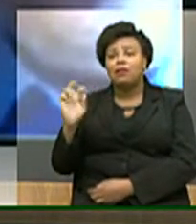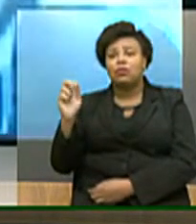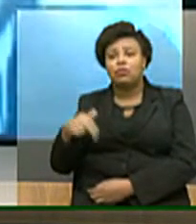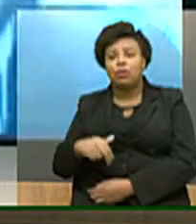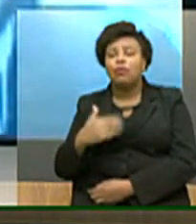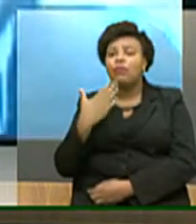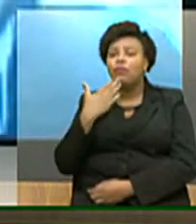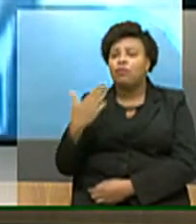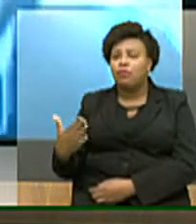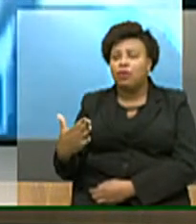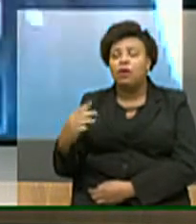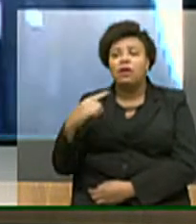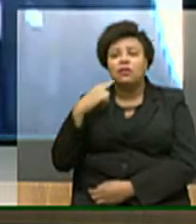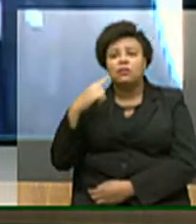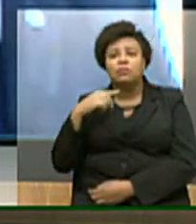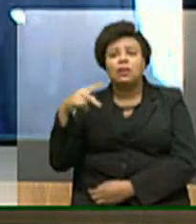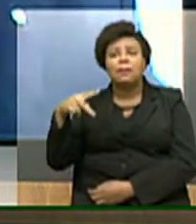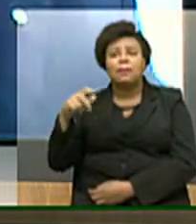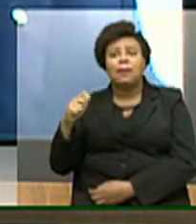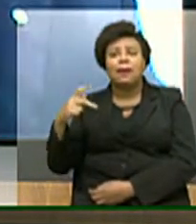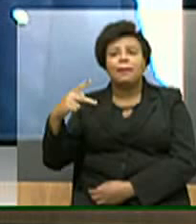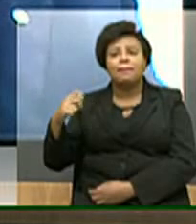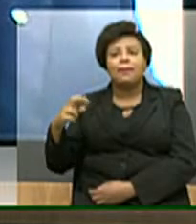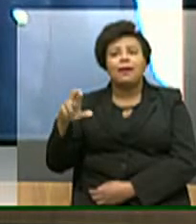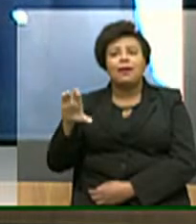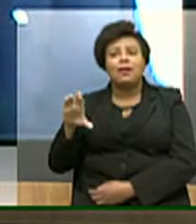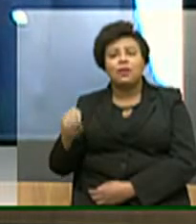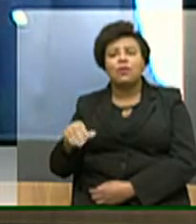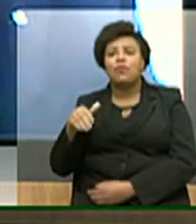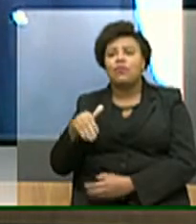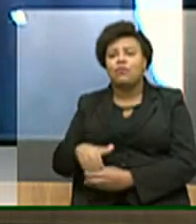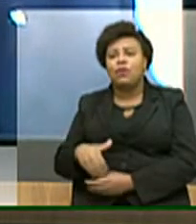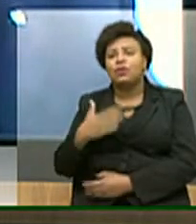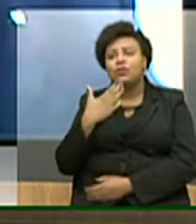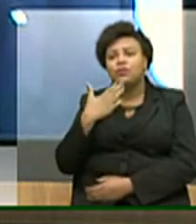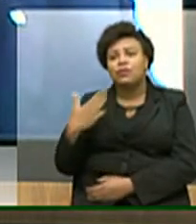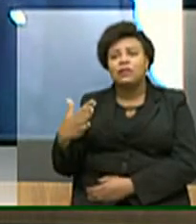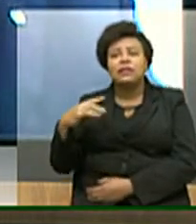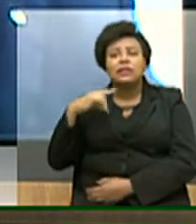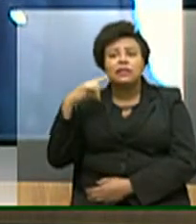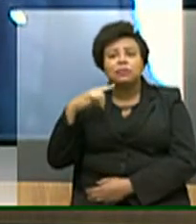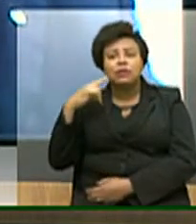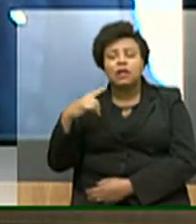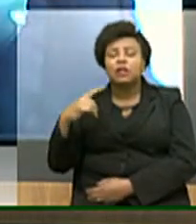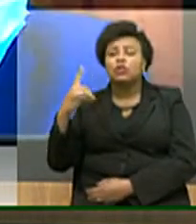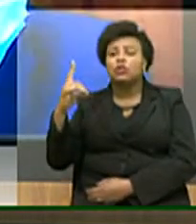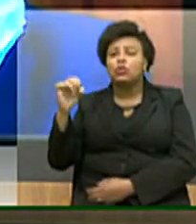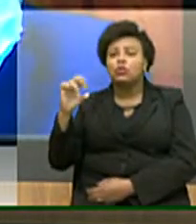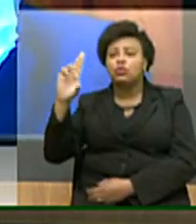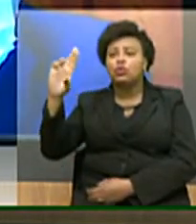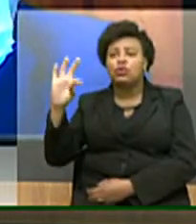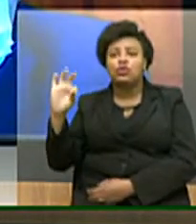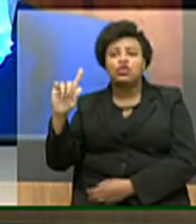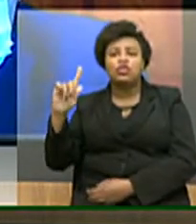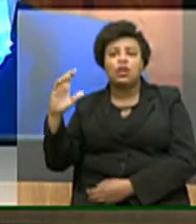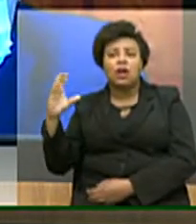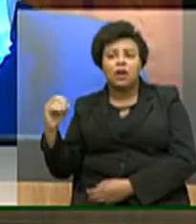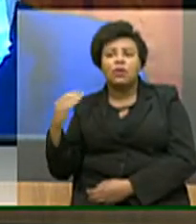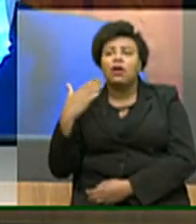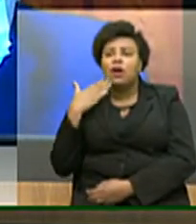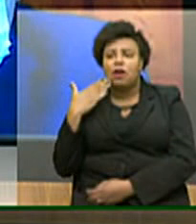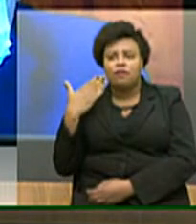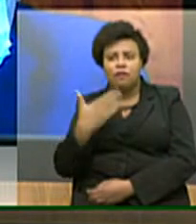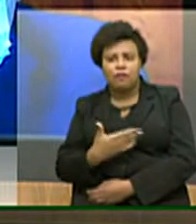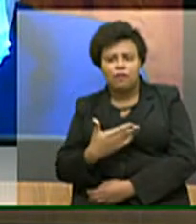Favorável, presidente. Deputado Paparico Bach. Voto favorável, presidente. Deputado Dr. Thiago Duarte. Favorável,